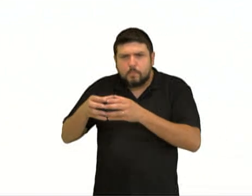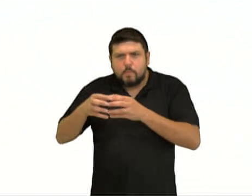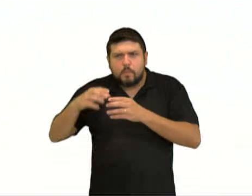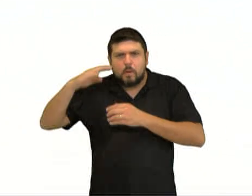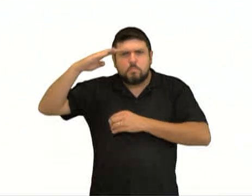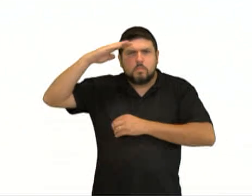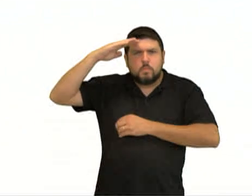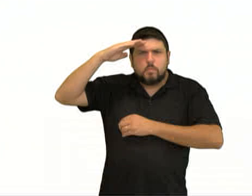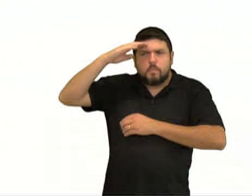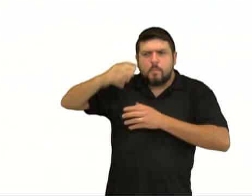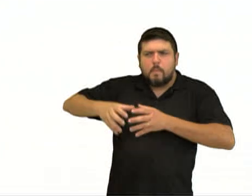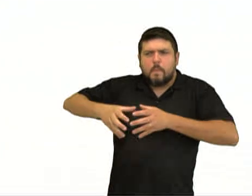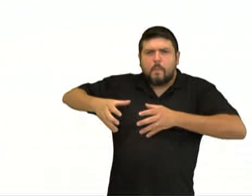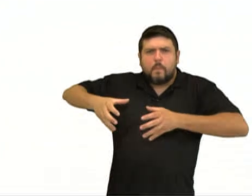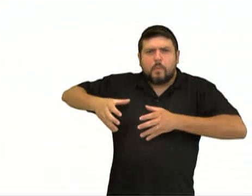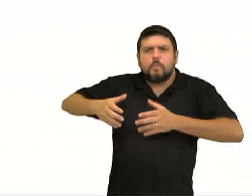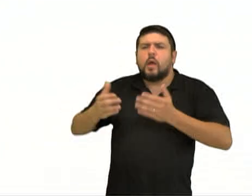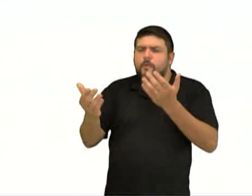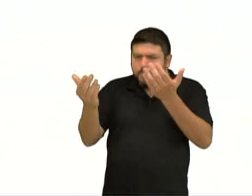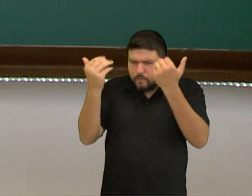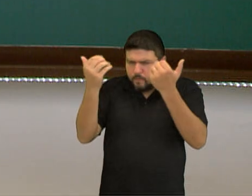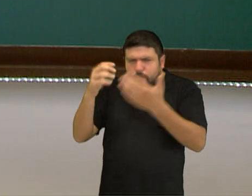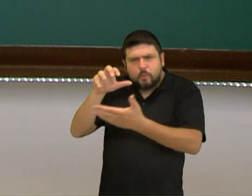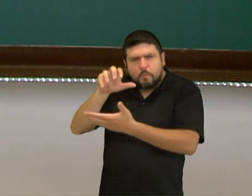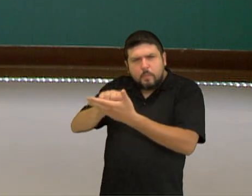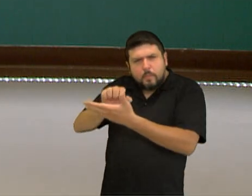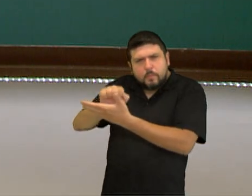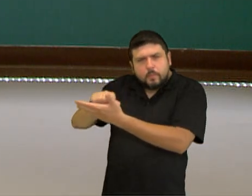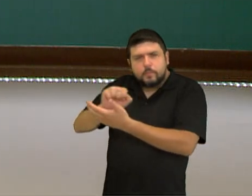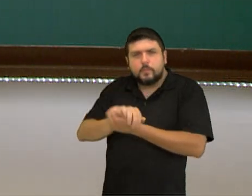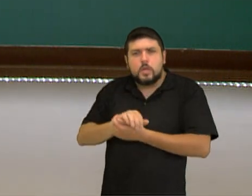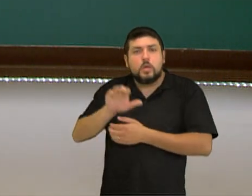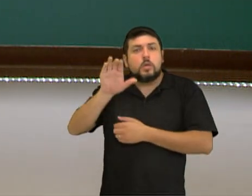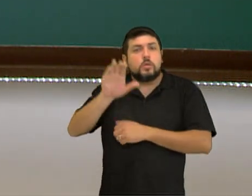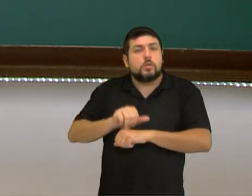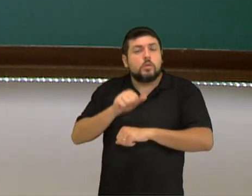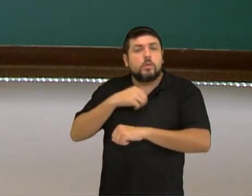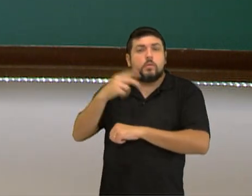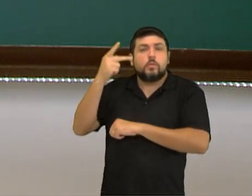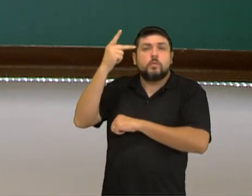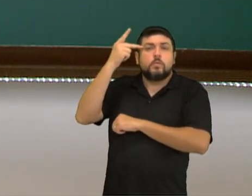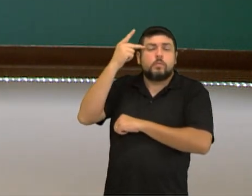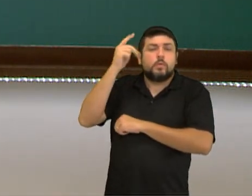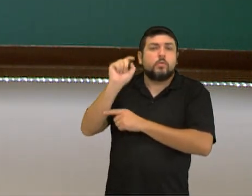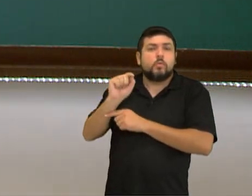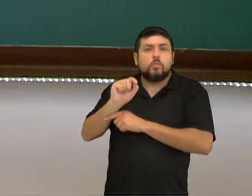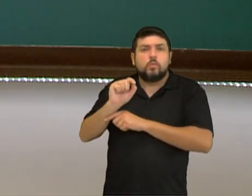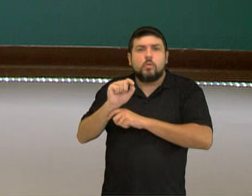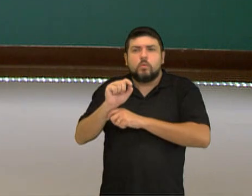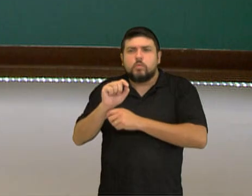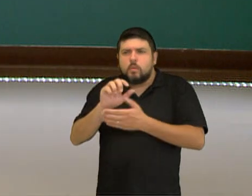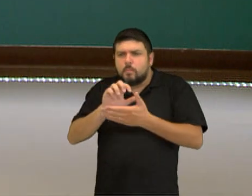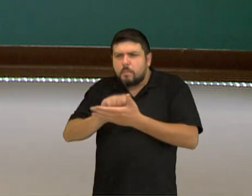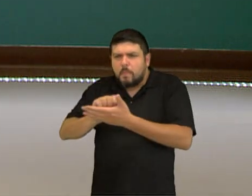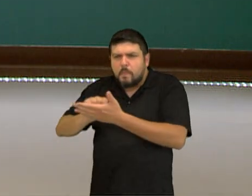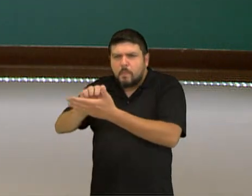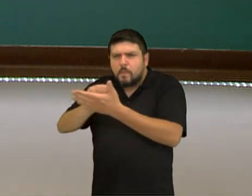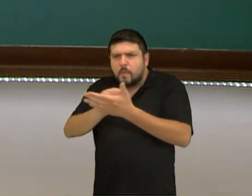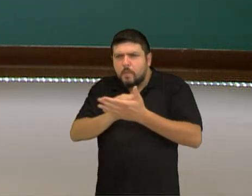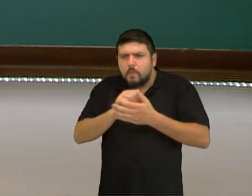e a sigla MMDC, chamando os paulistas a aderirem às batalhas, às